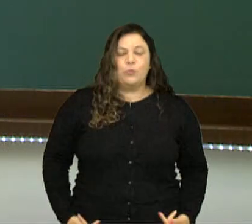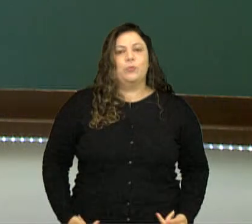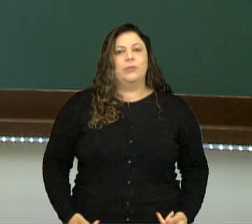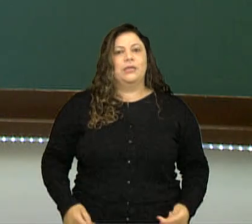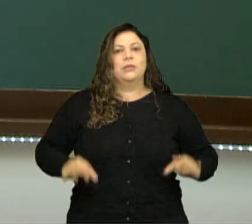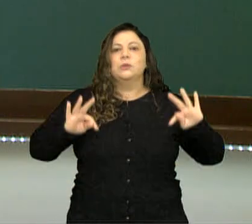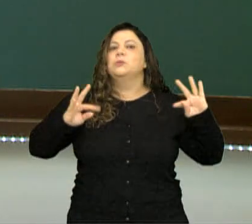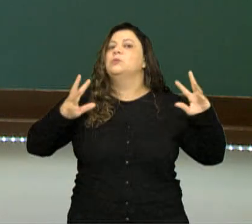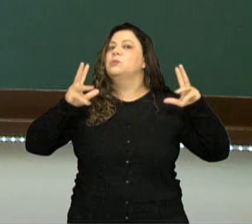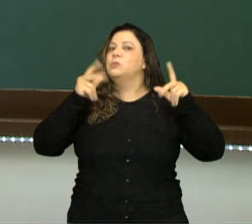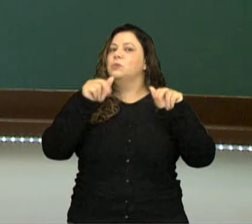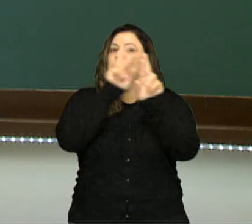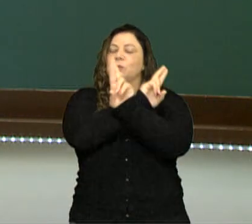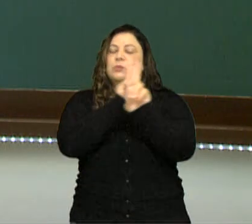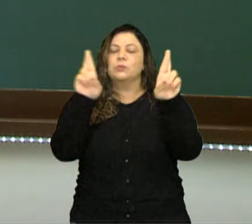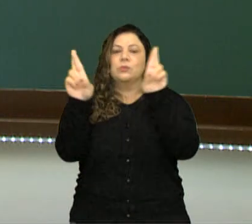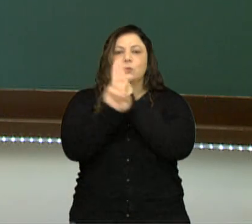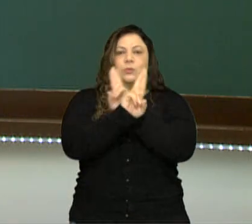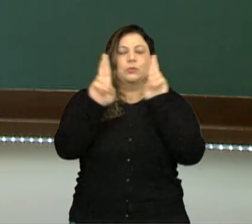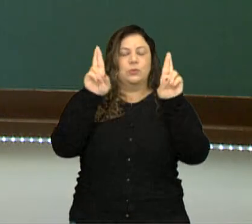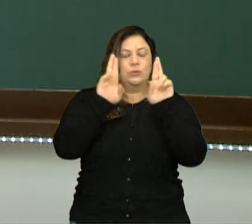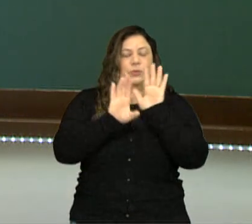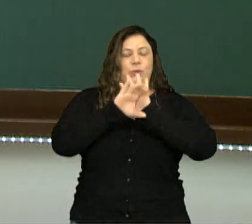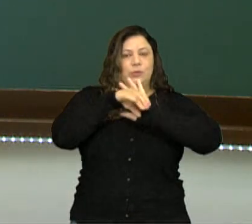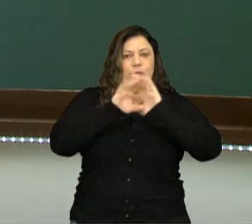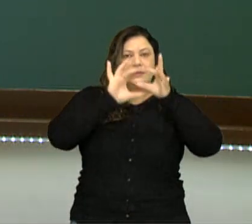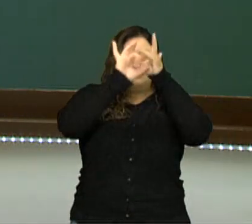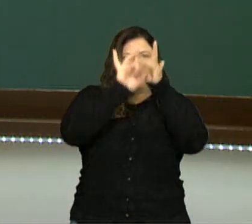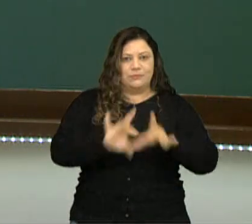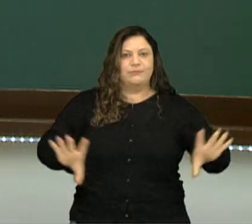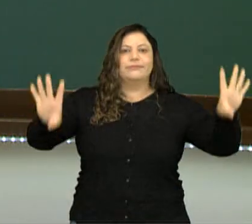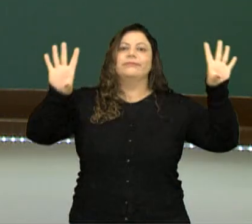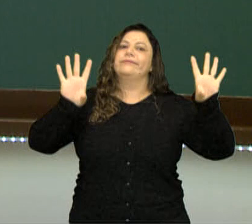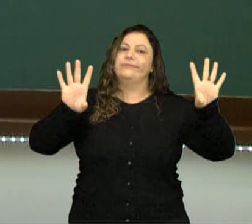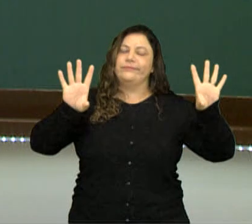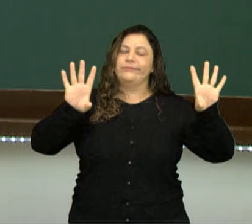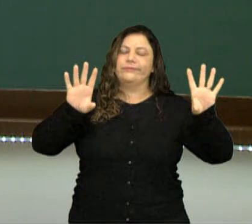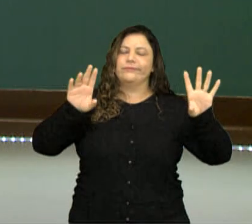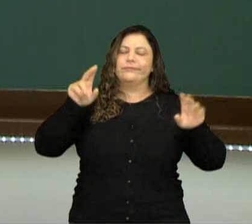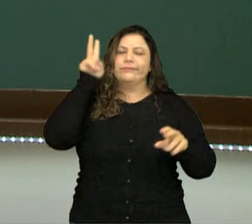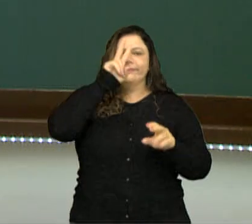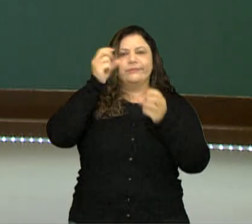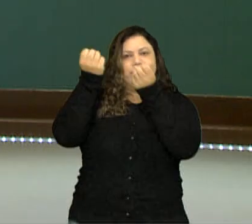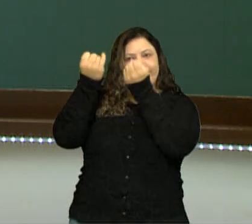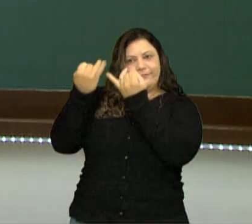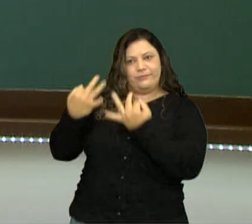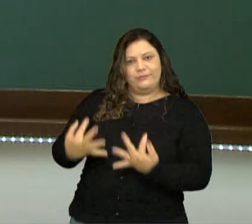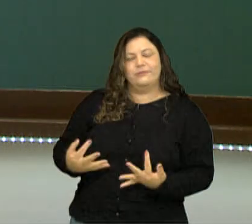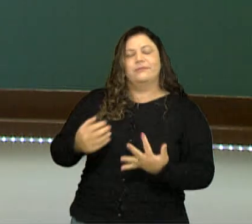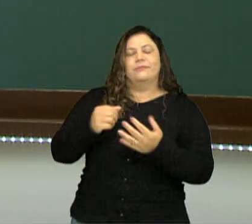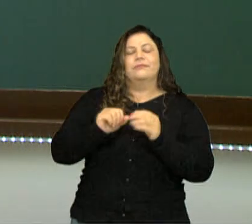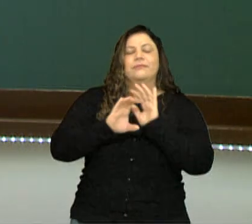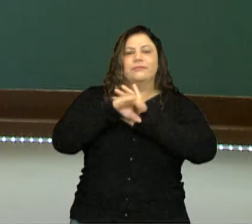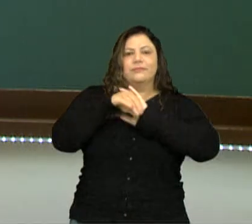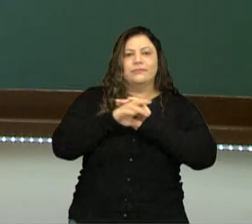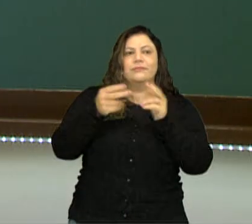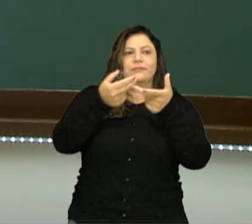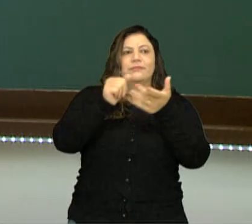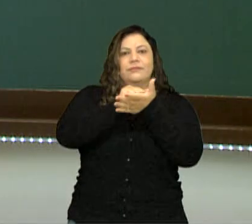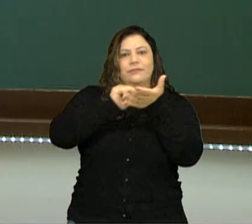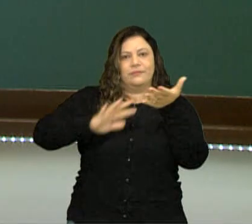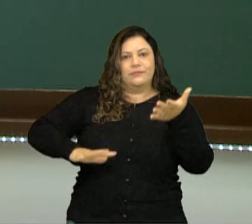tem relação até com o conceito de liberdade. Vamos falar sobre esse conceito depois dessa atividade aqui, ó. Então, temos